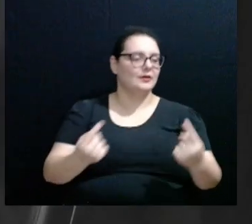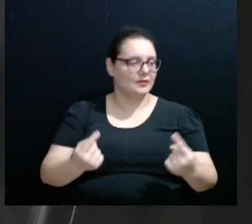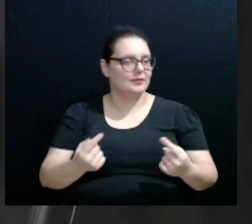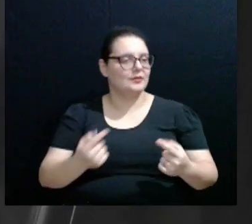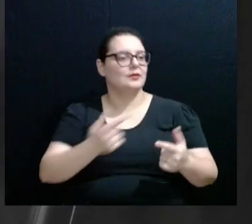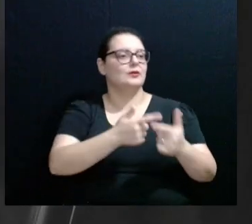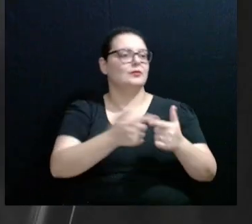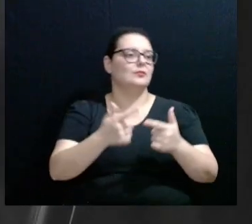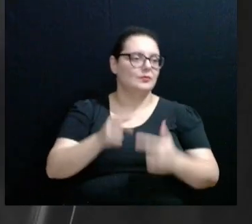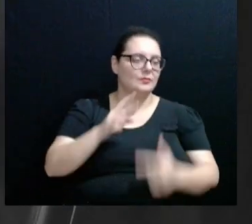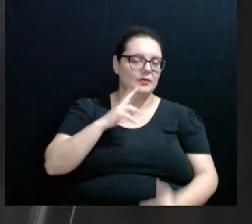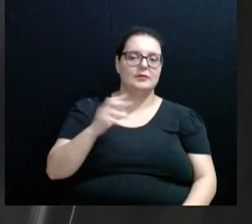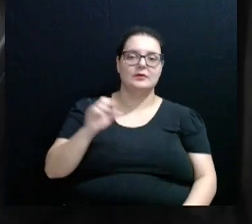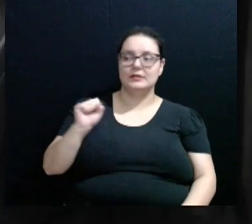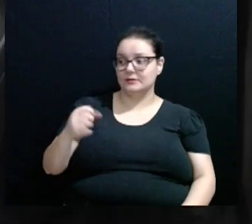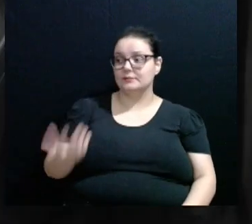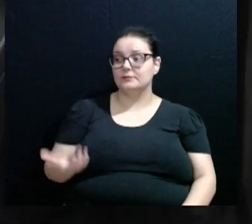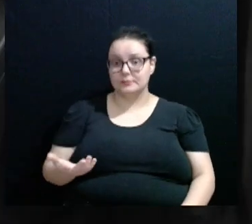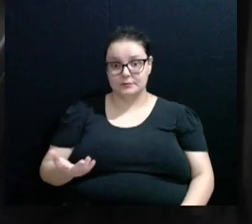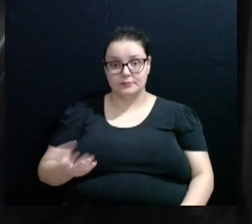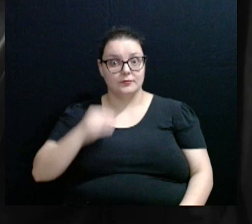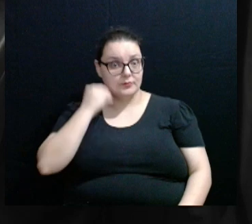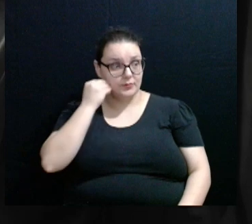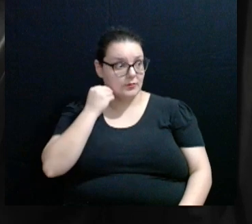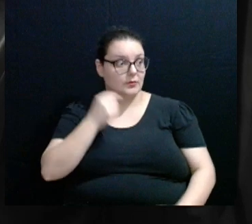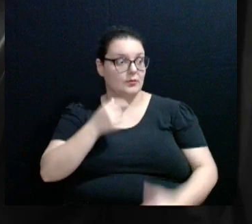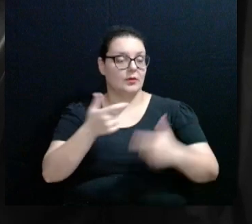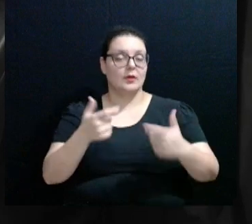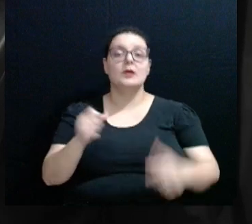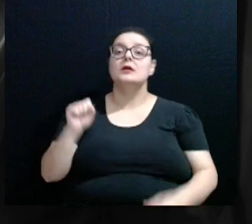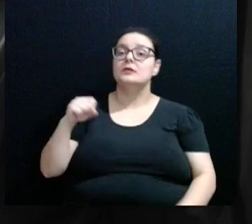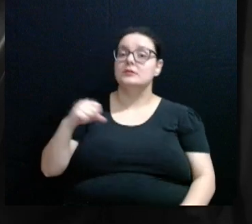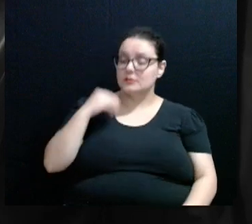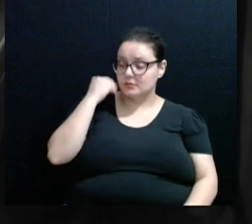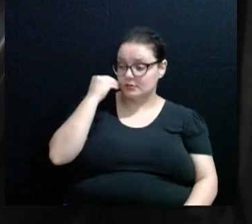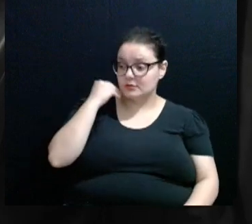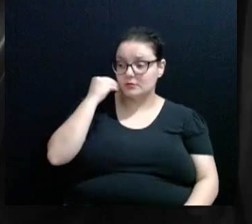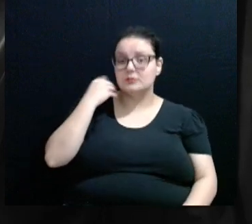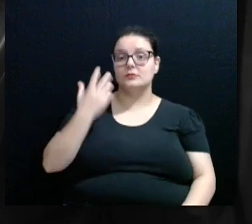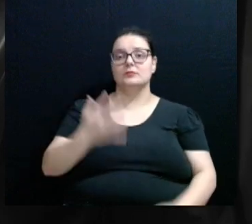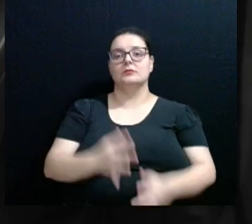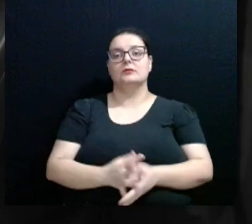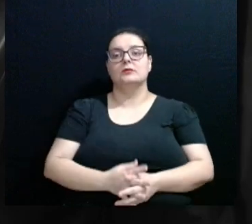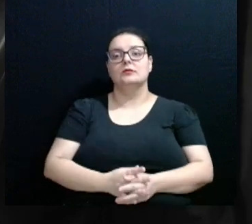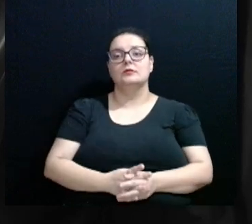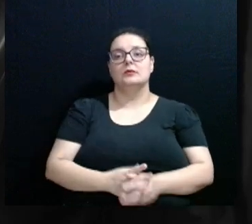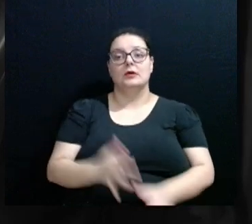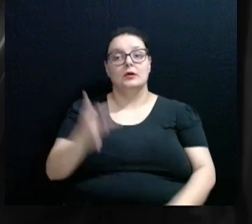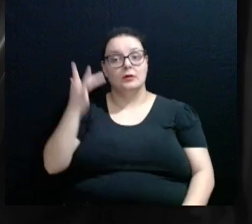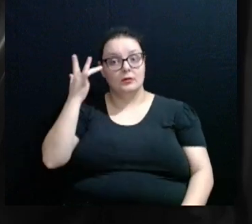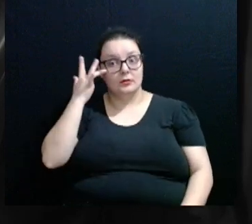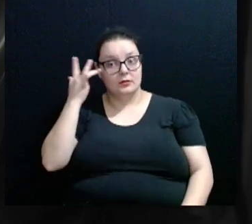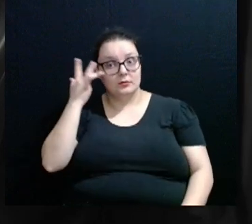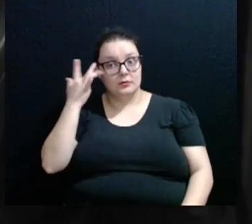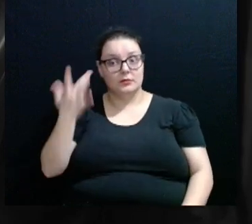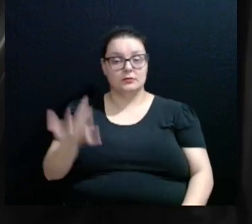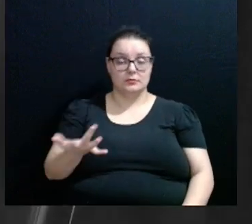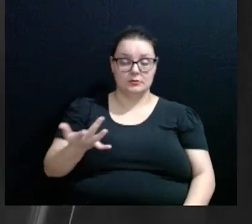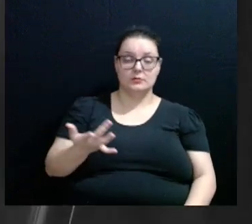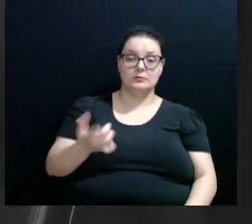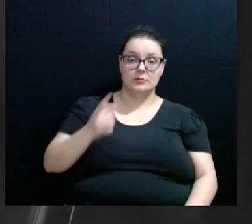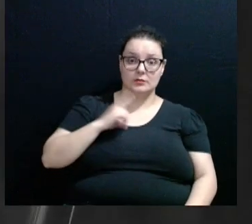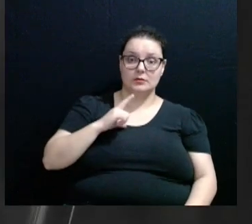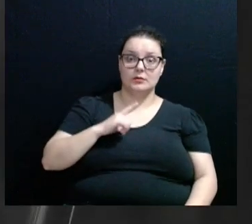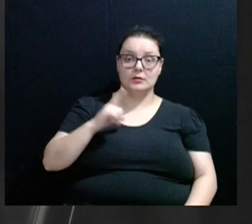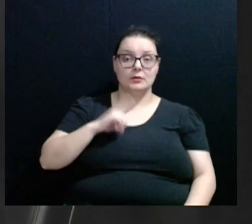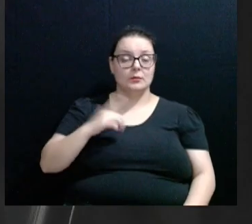questão. Mas foi uma experiência e tanto. Foi uma experiência, assim, foi um amadurecimento. Eu tenho comigo,